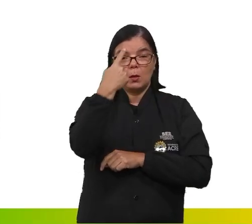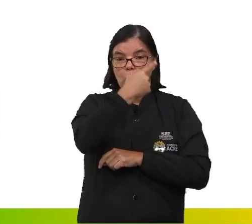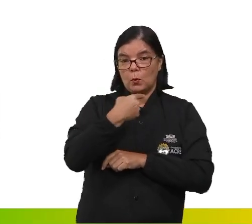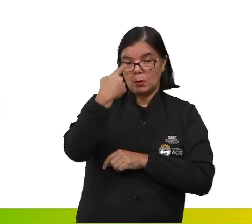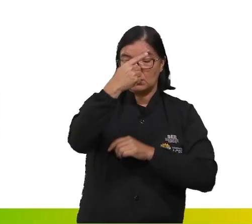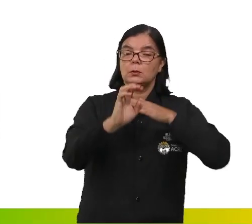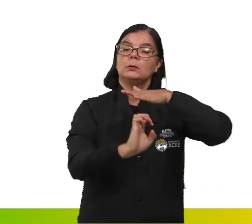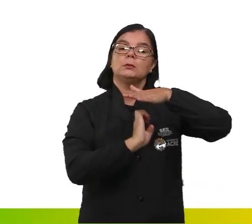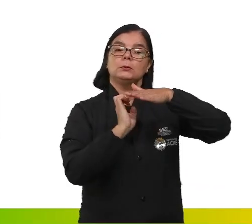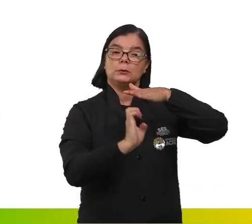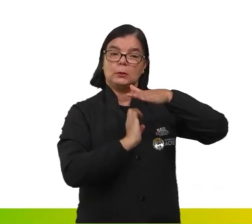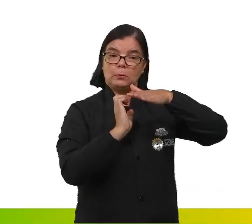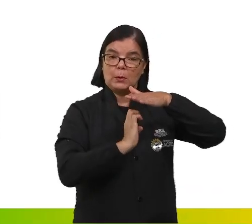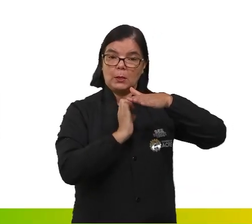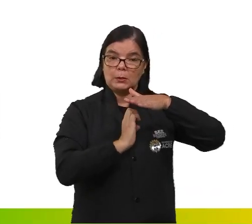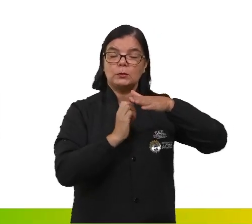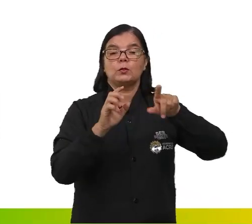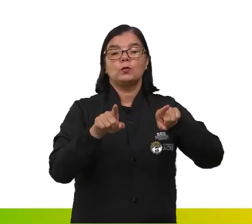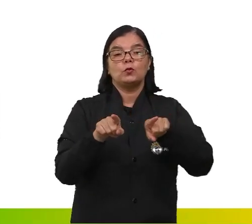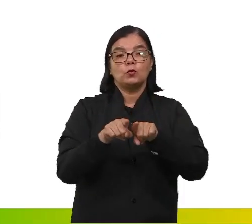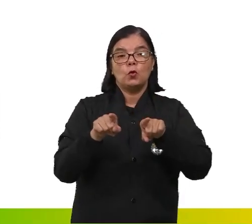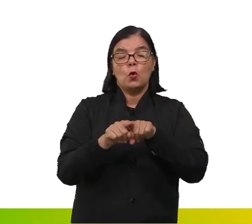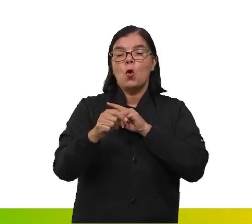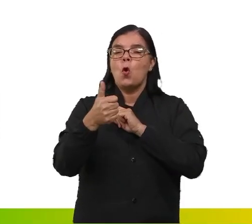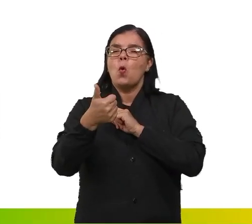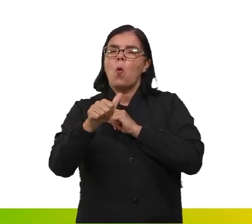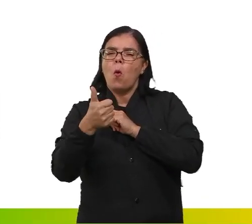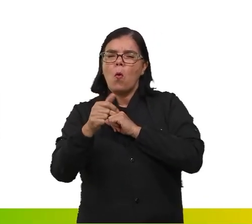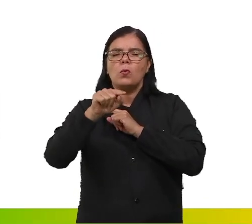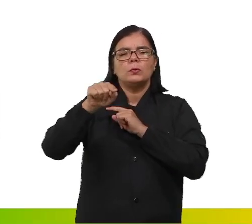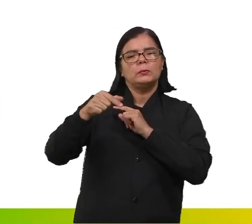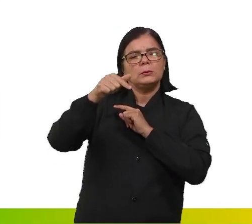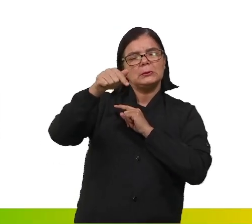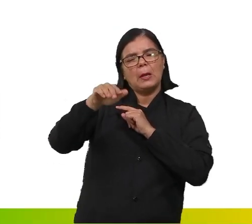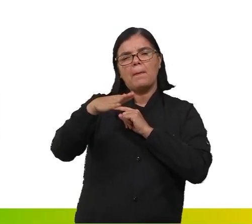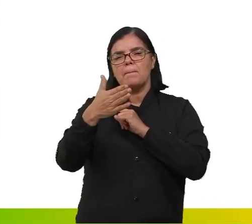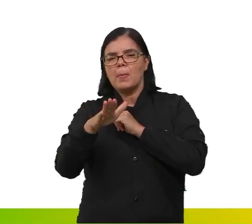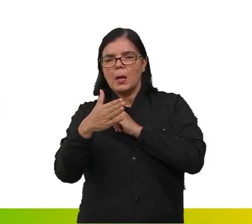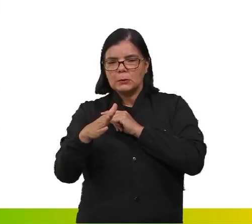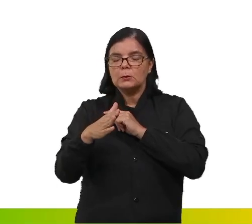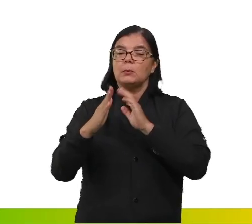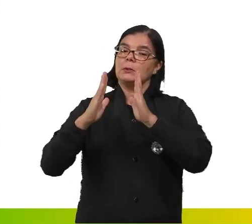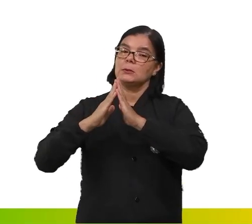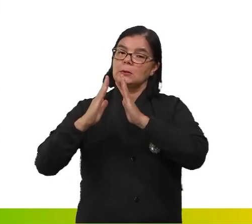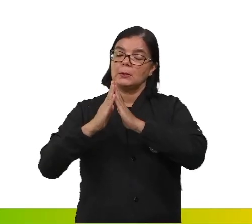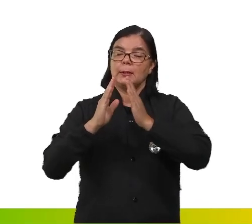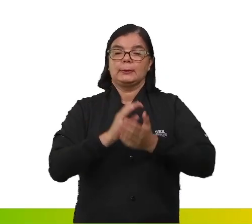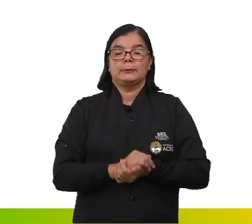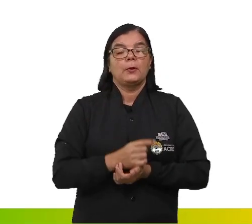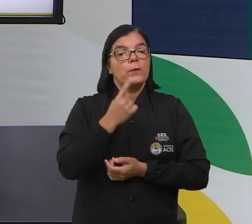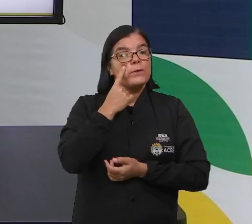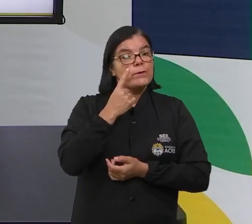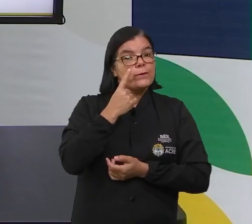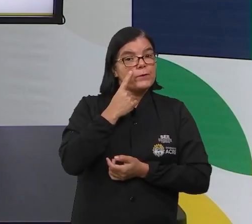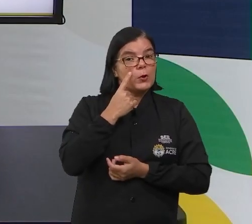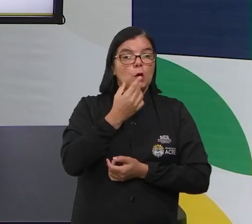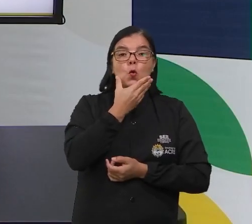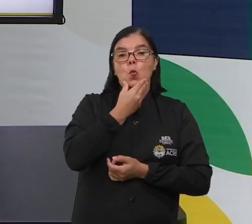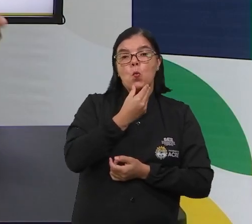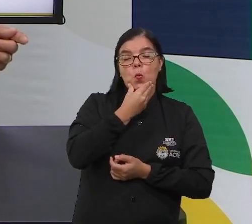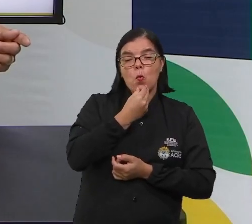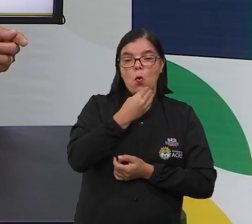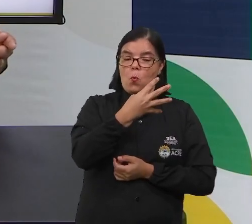na empresa, dedicavam em torno de 12 horas ao lar. Então, veja aí, quando o homem